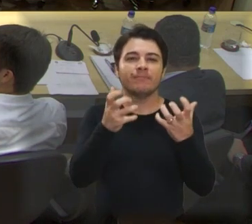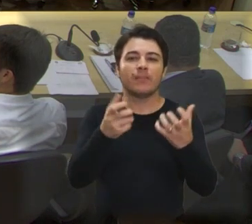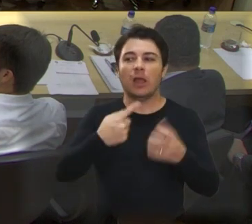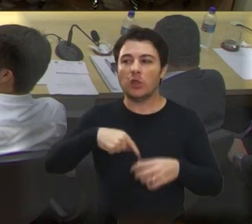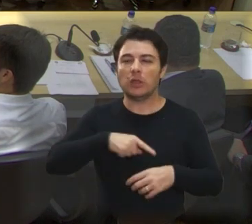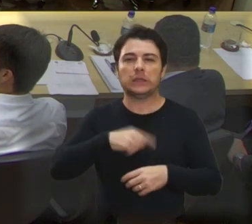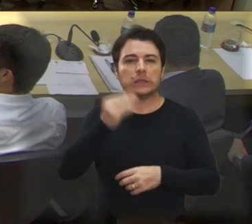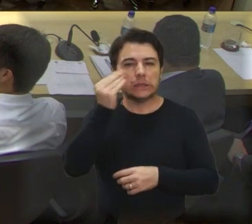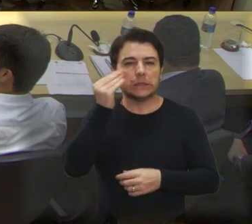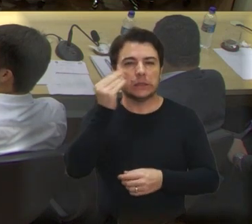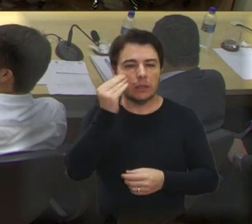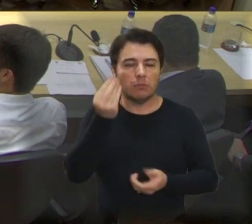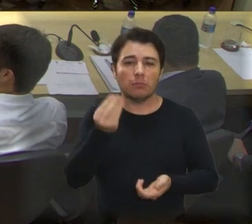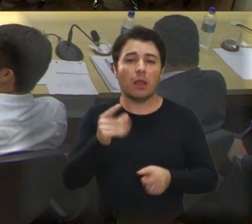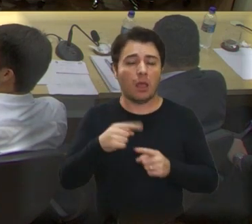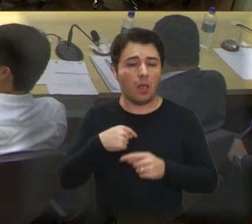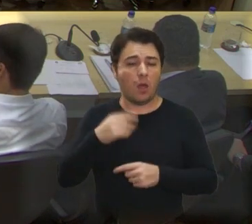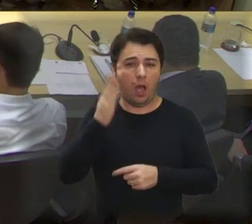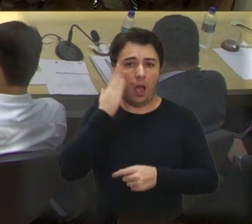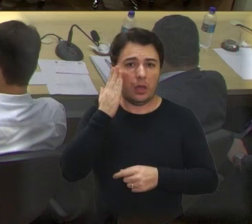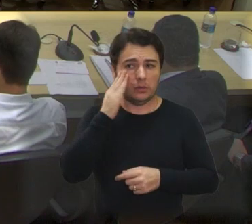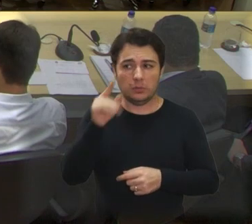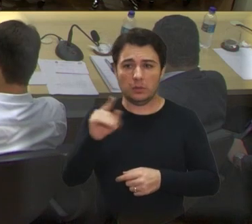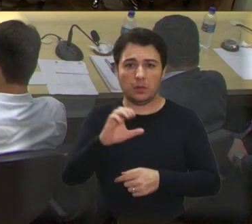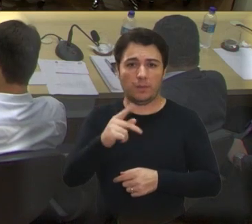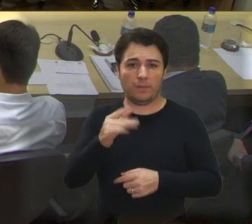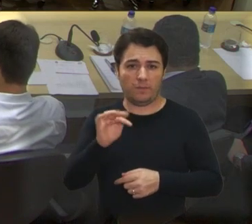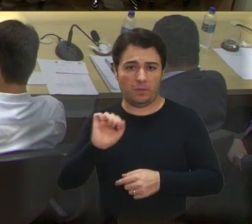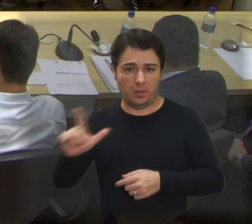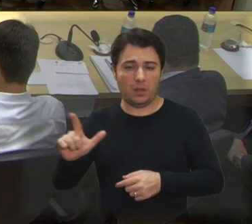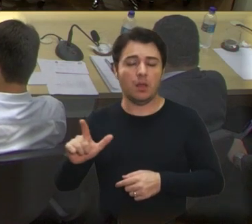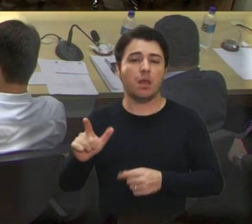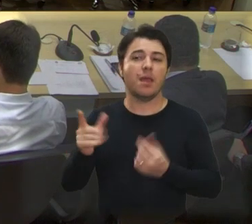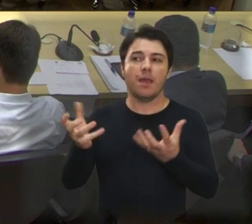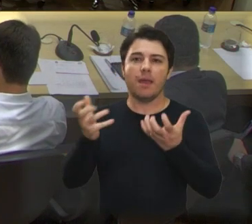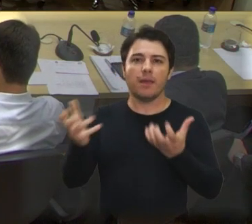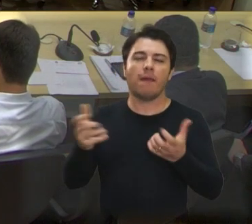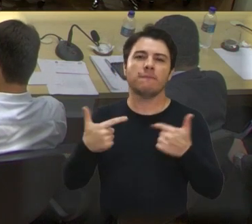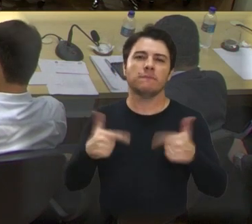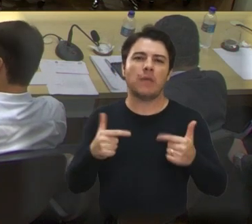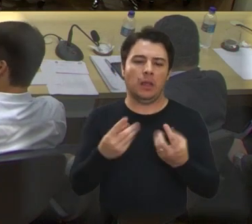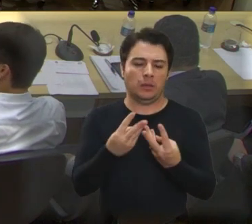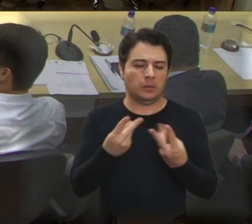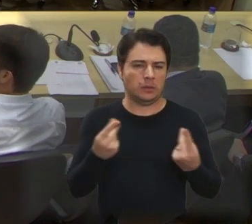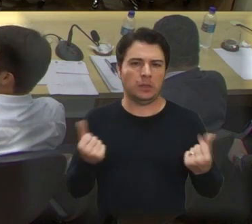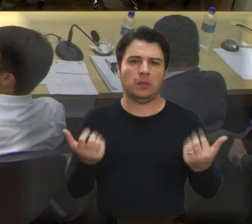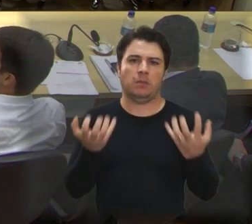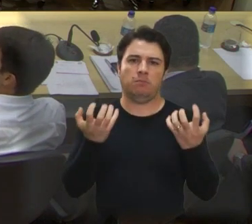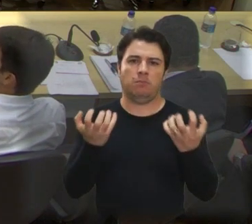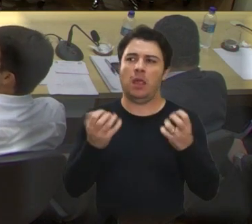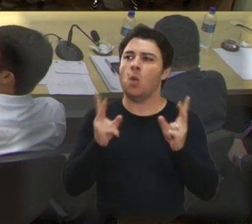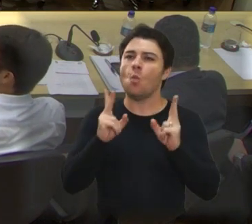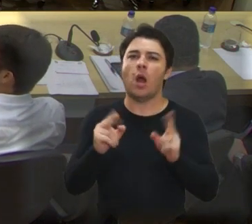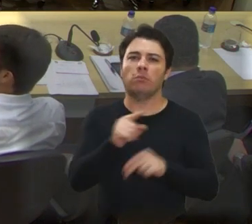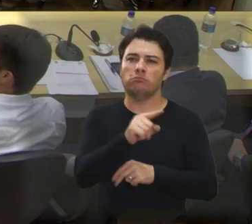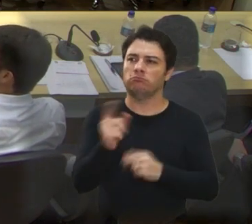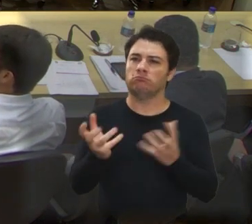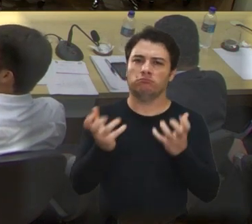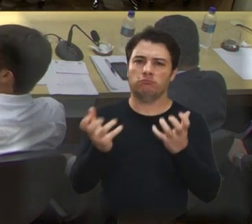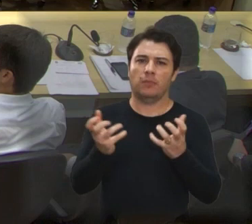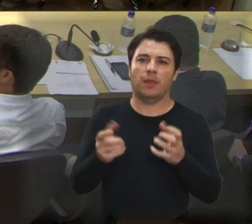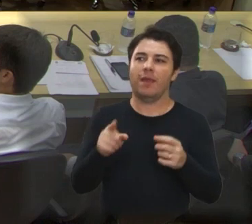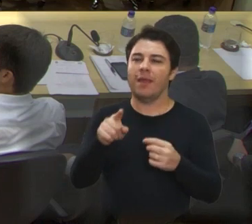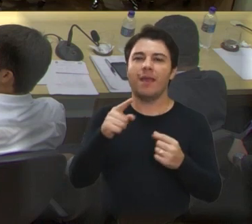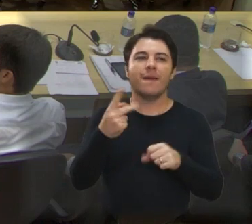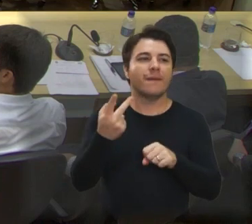né eu tenho certeza que a CPFL ela tem um busca uns a doença assim como todos vocês aqui é estão né e